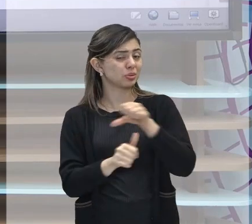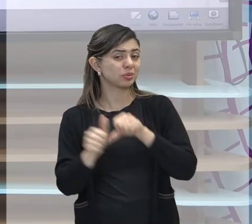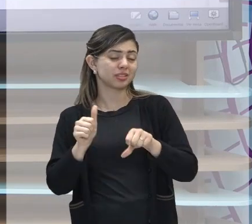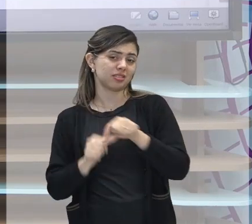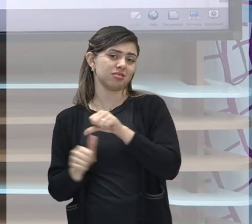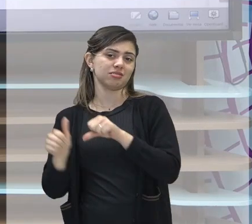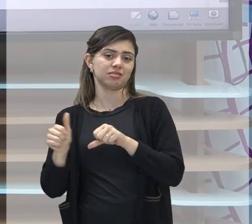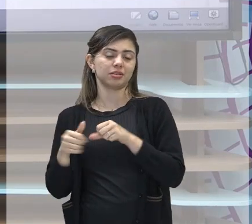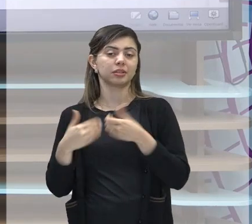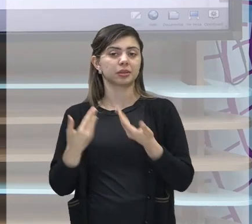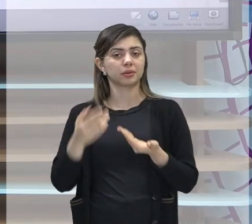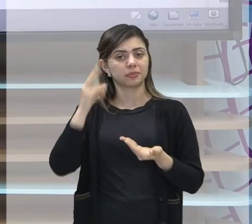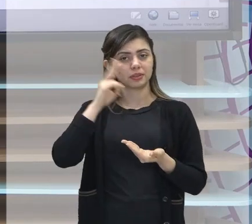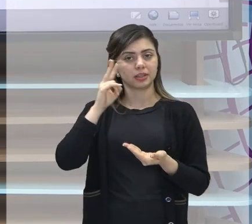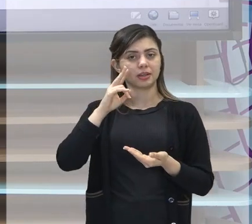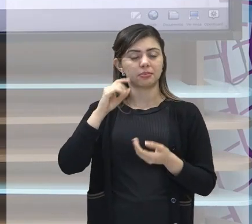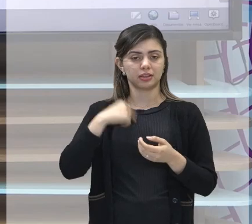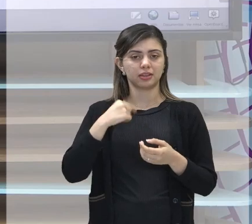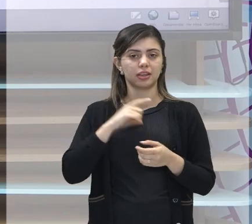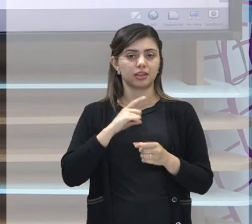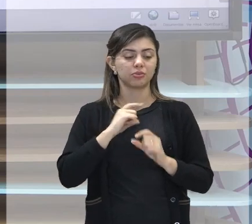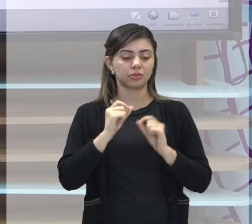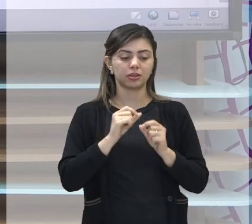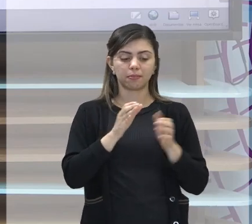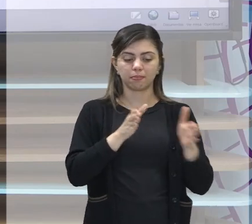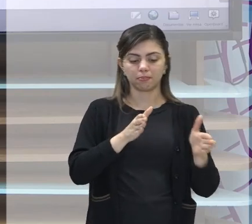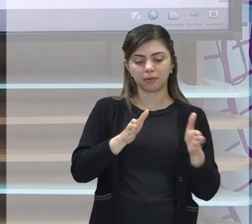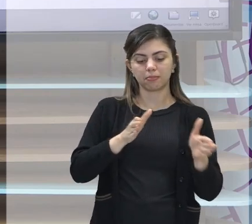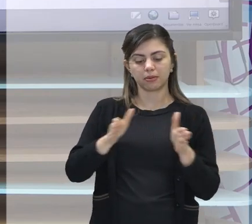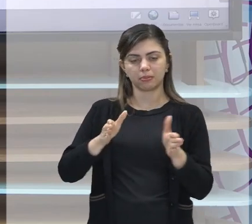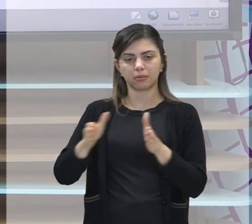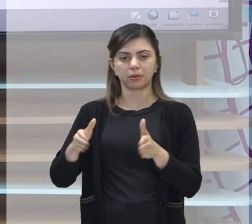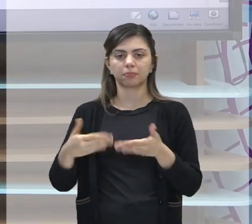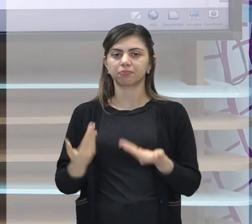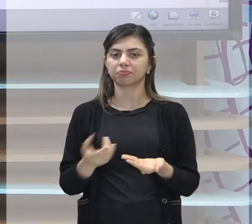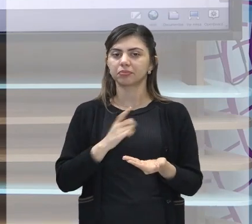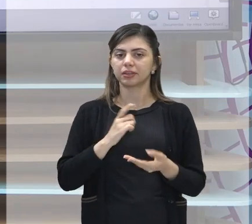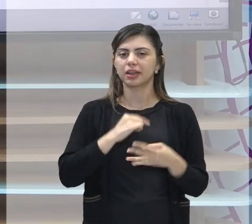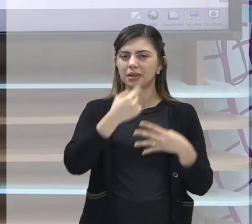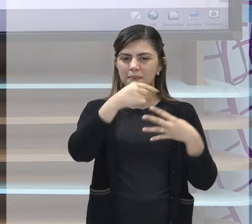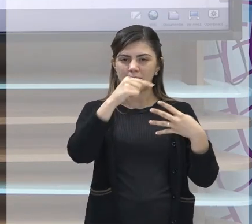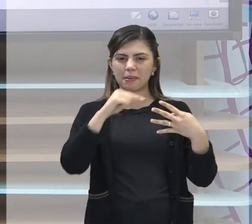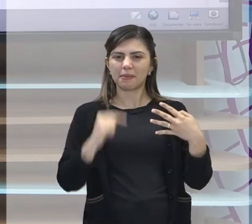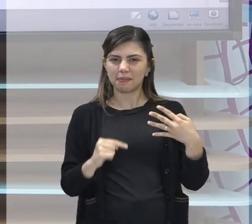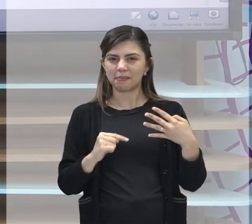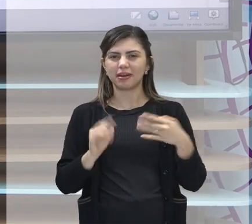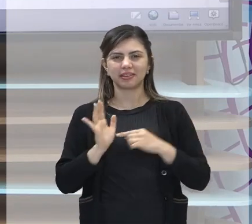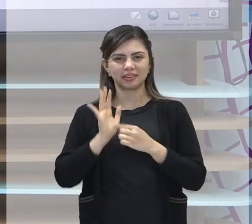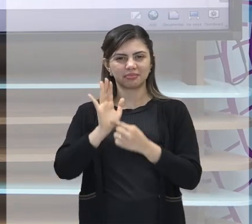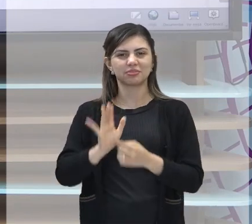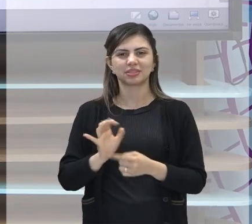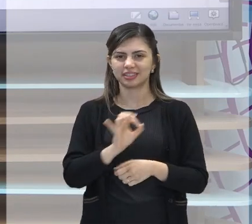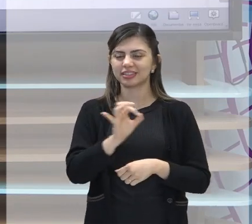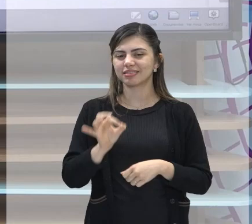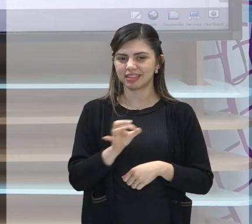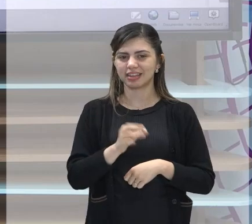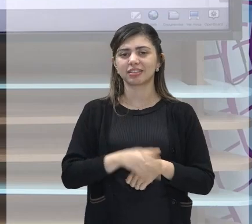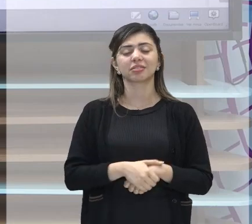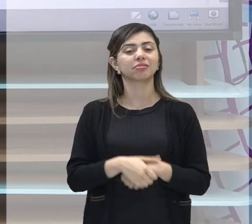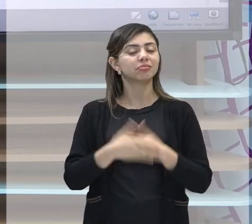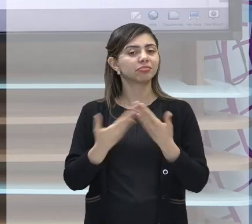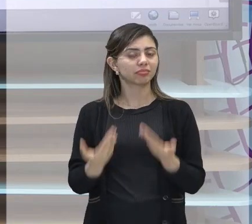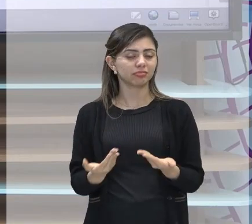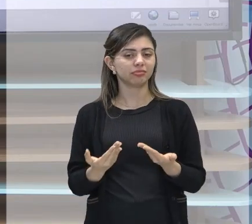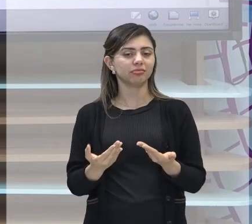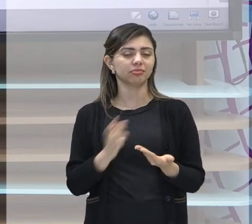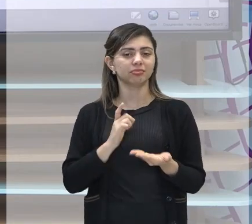né, lembre das etapas do período regencial, né, provisório, permanente, as regências unas. Então é o